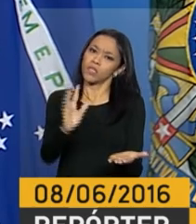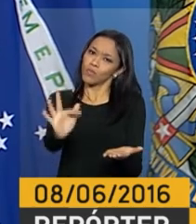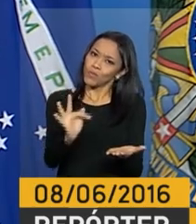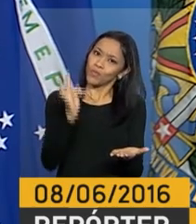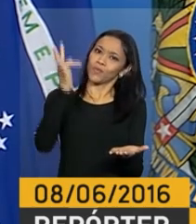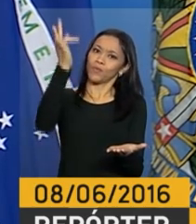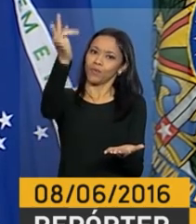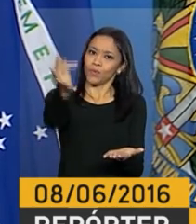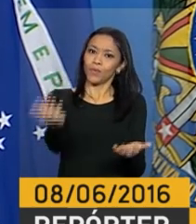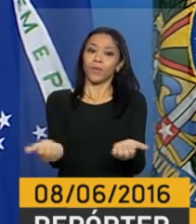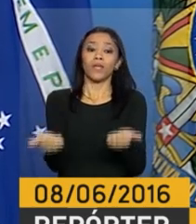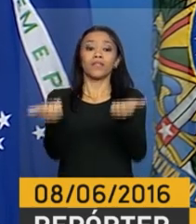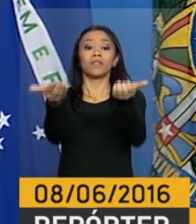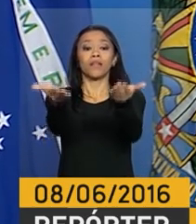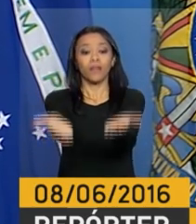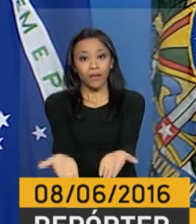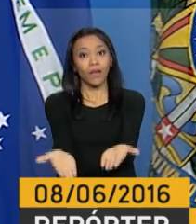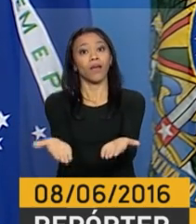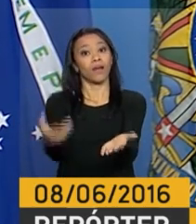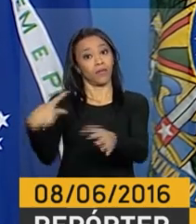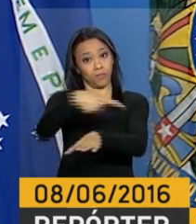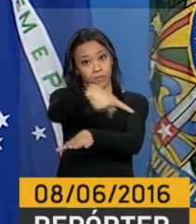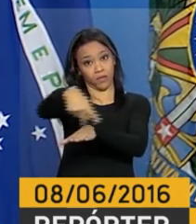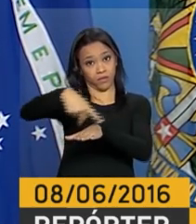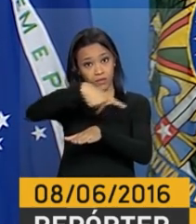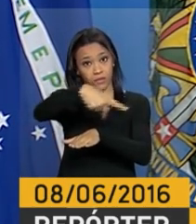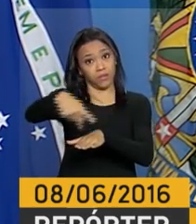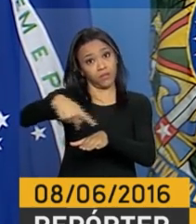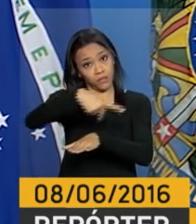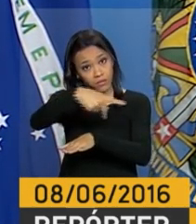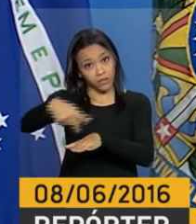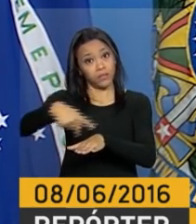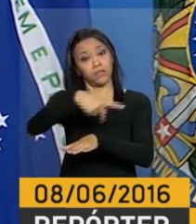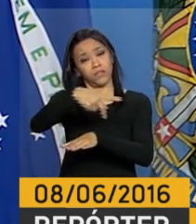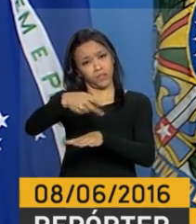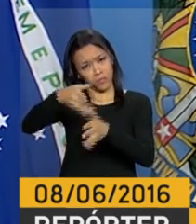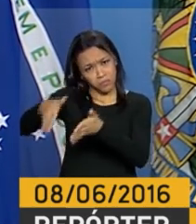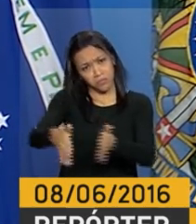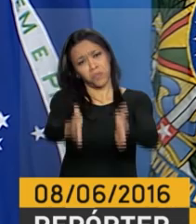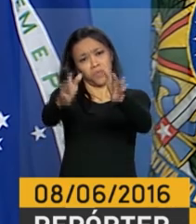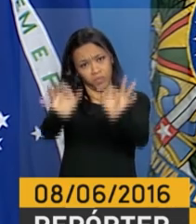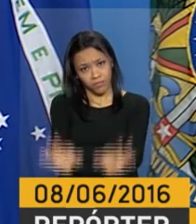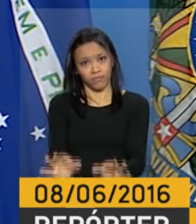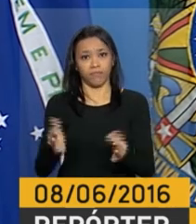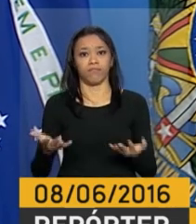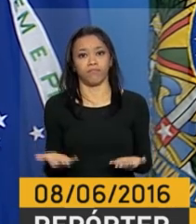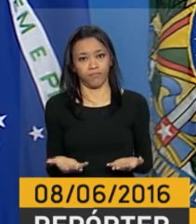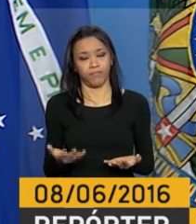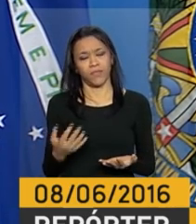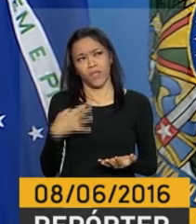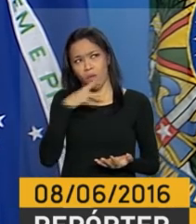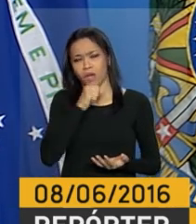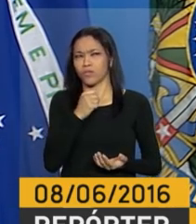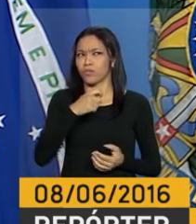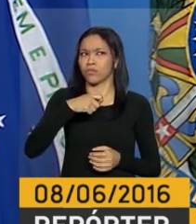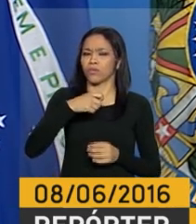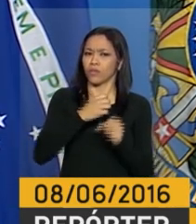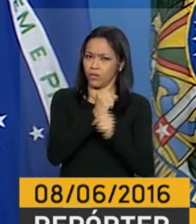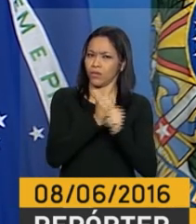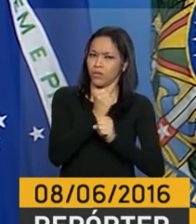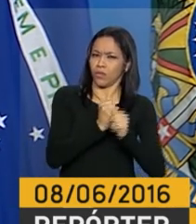entregar ao país entregar o país eh nos seus Trilhos eu acho que se nesses 2 anos e meio nós